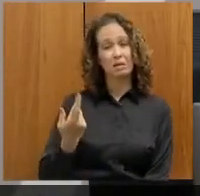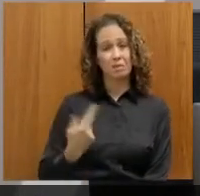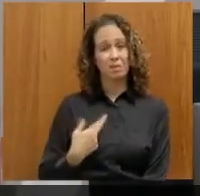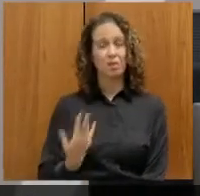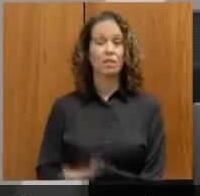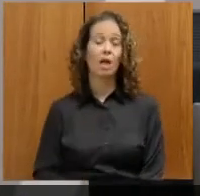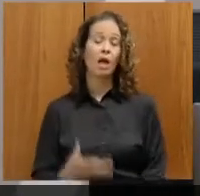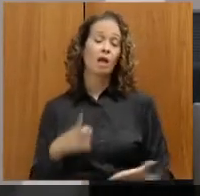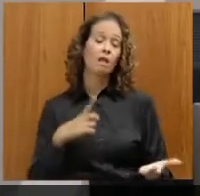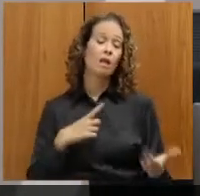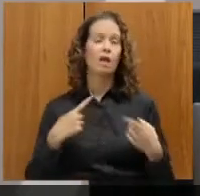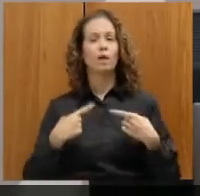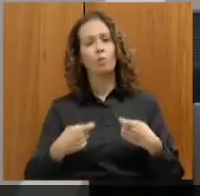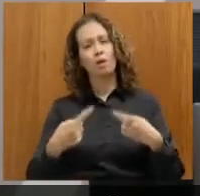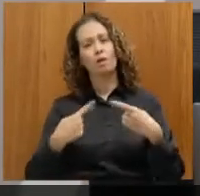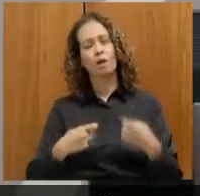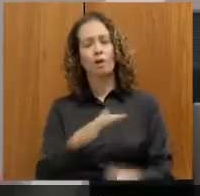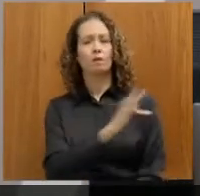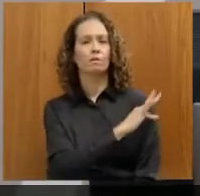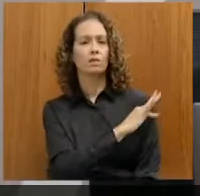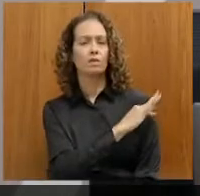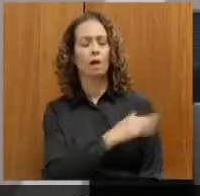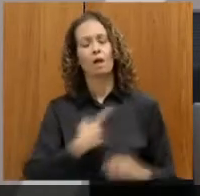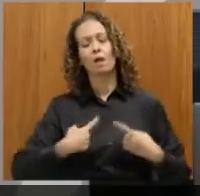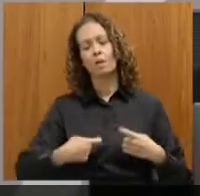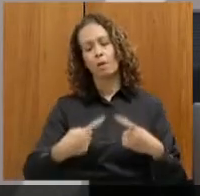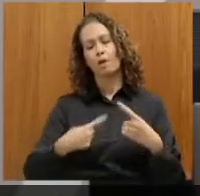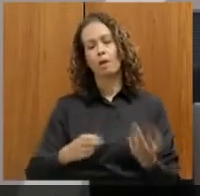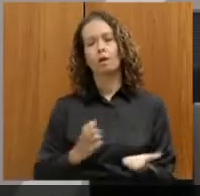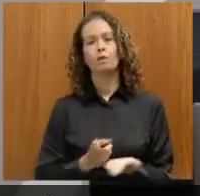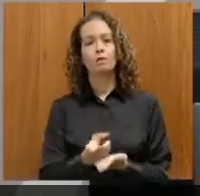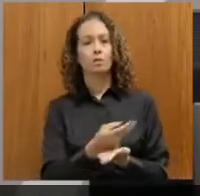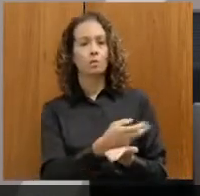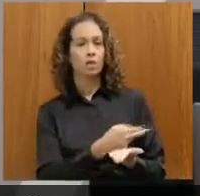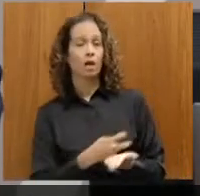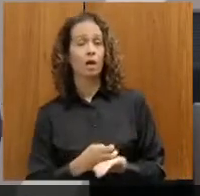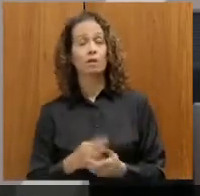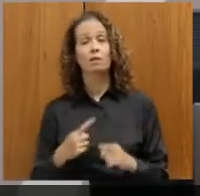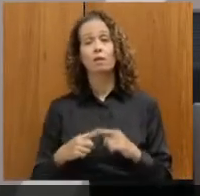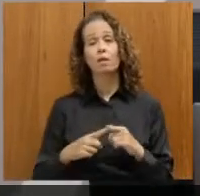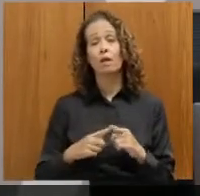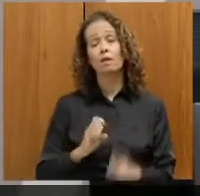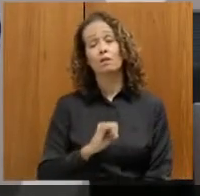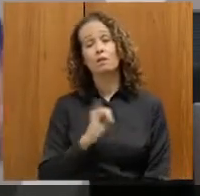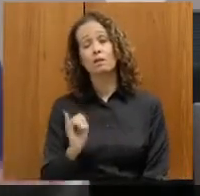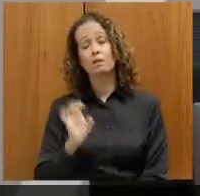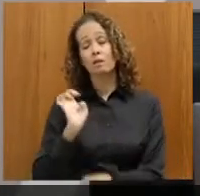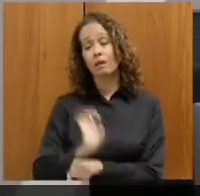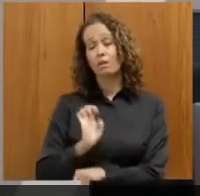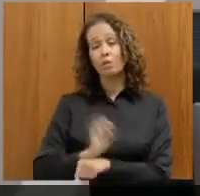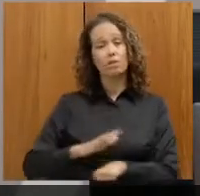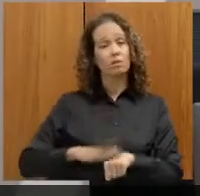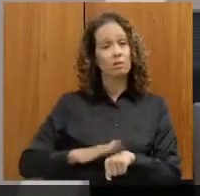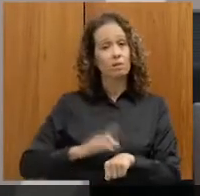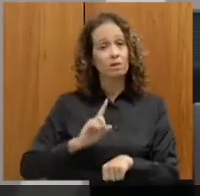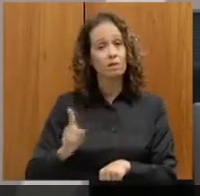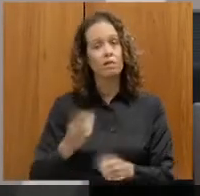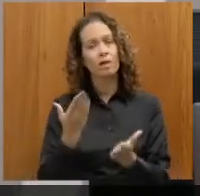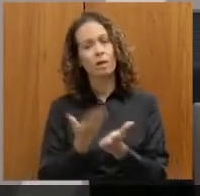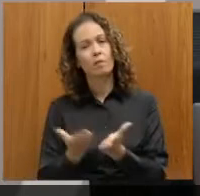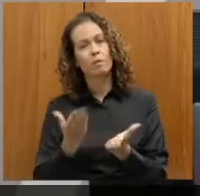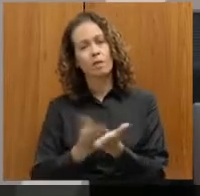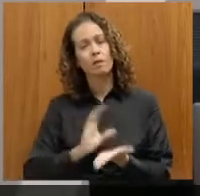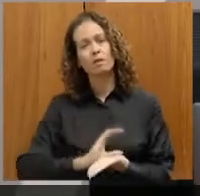existe uma guerra fiscal uma guerra tributária se o estado de Minas não fizer isso vai perder investimento